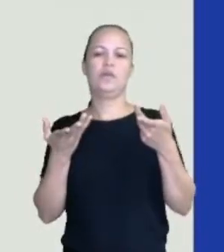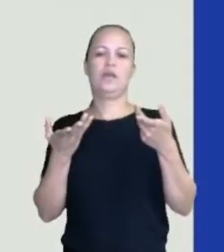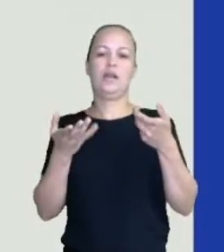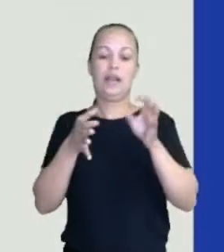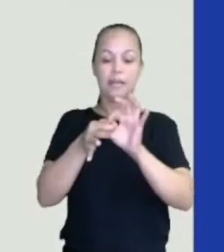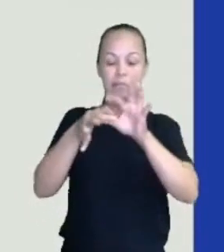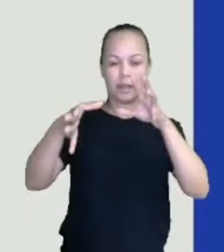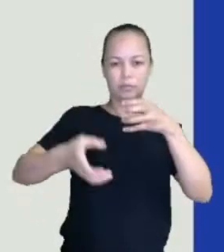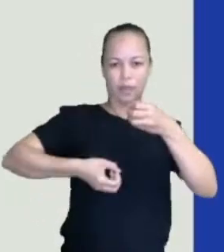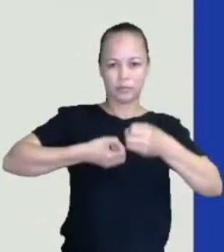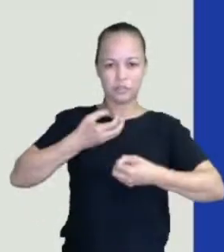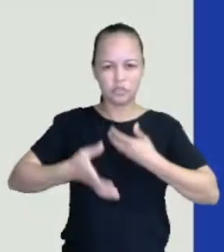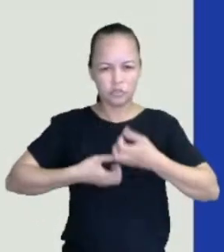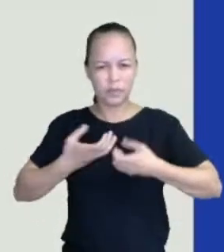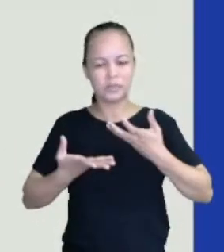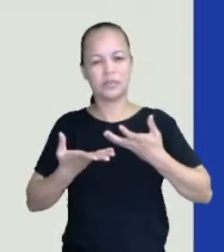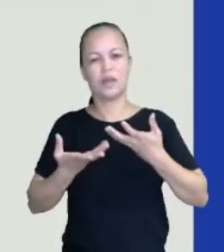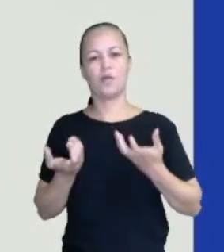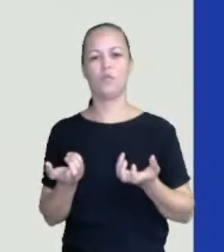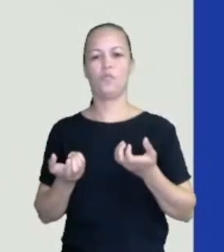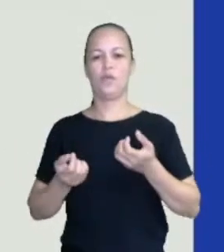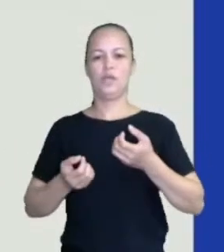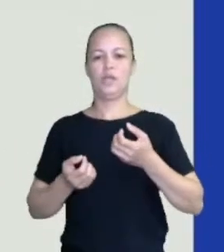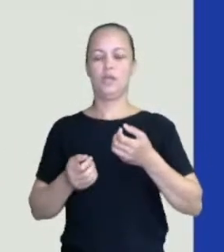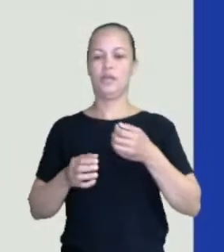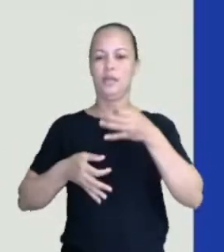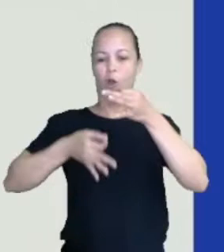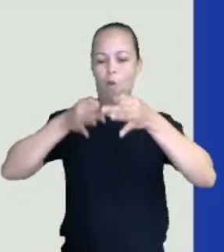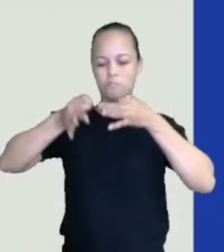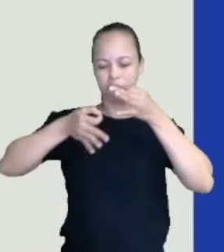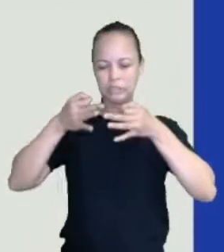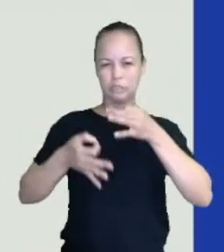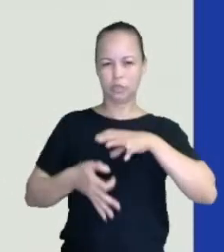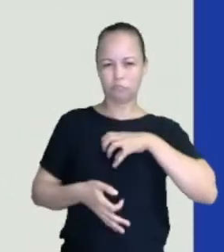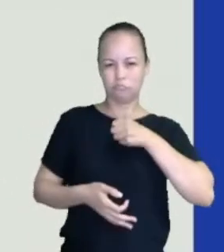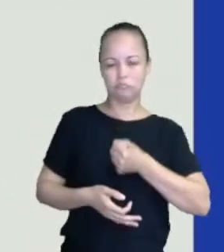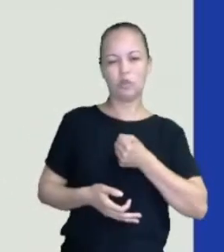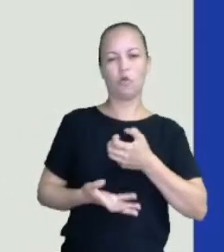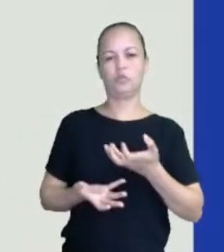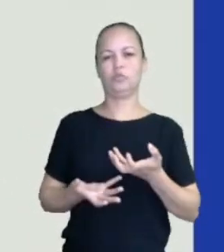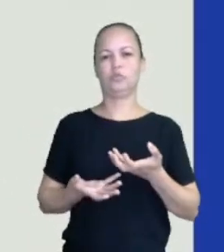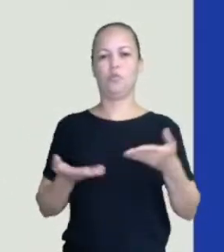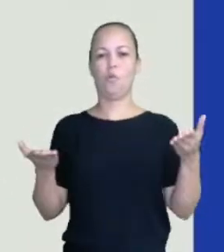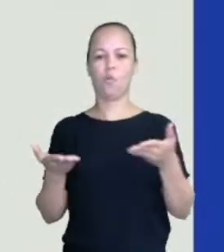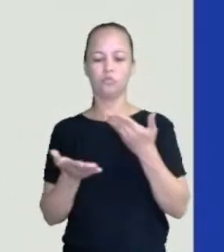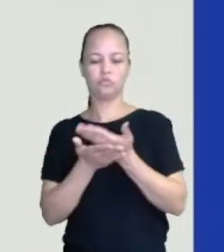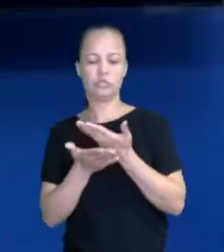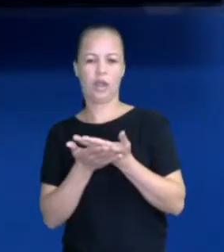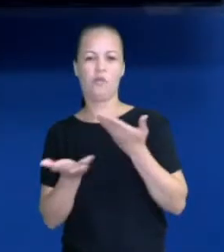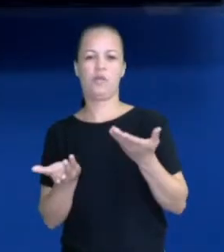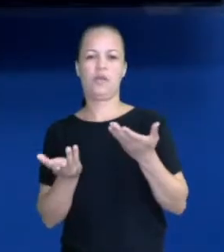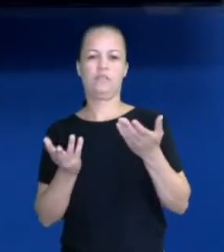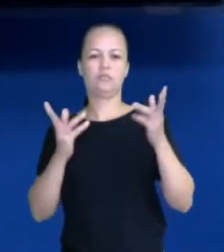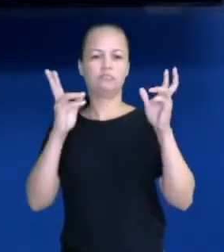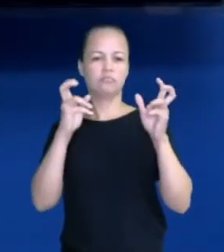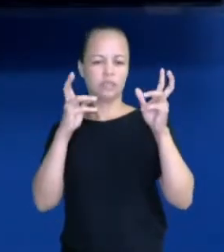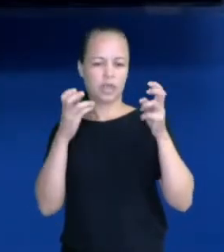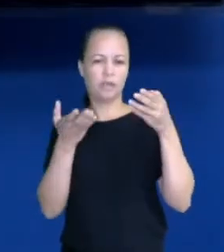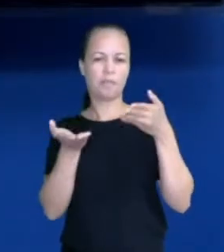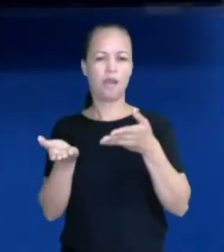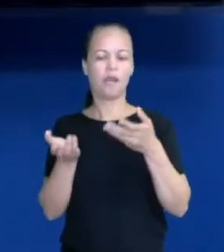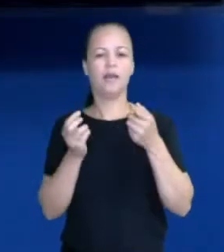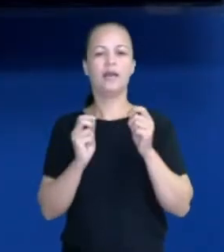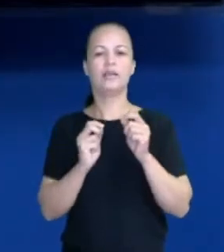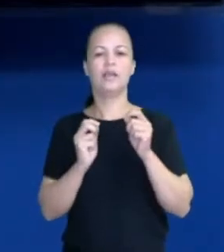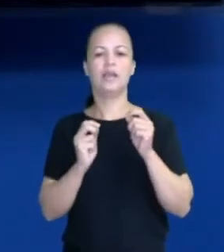ódio. Então, nossa aula hoje será sobre esse tema, muito bom, muito criativo e